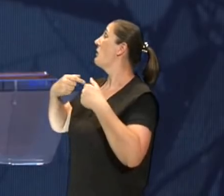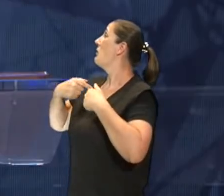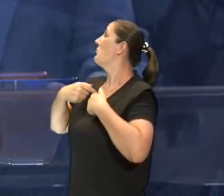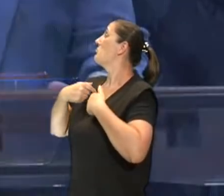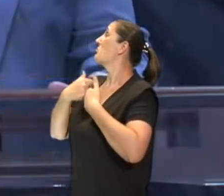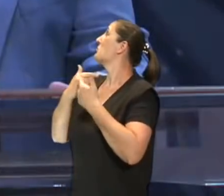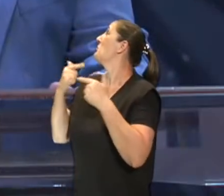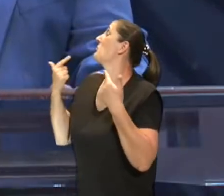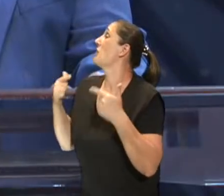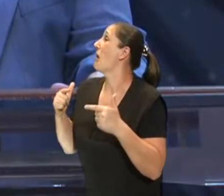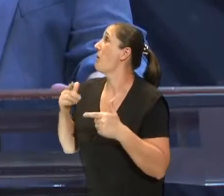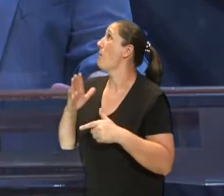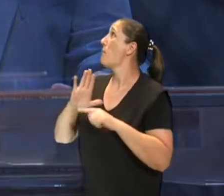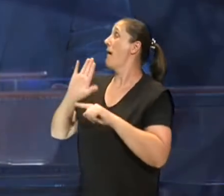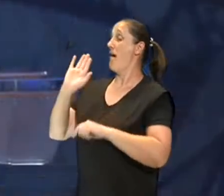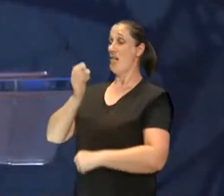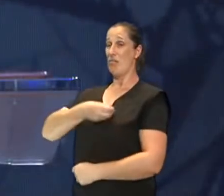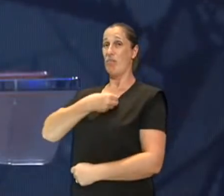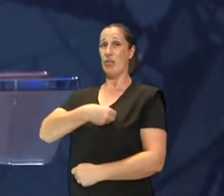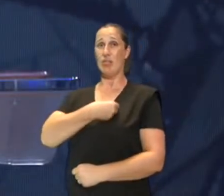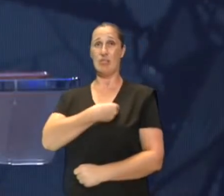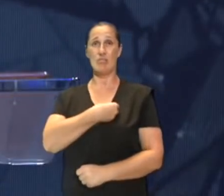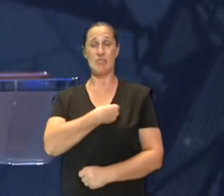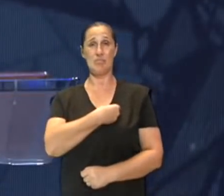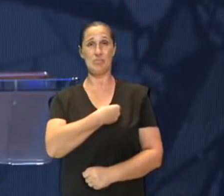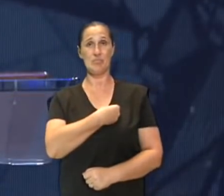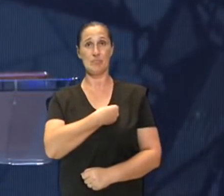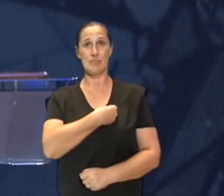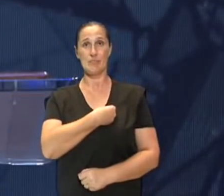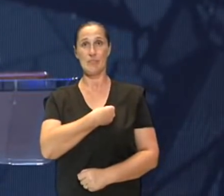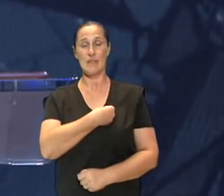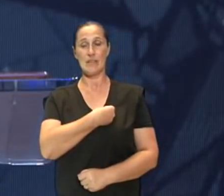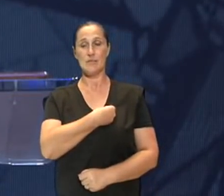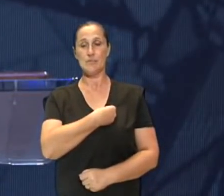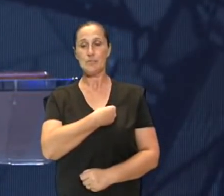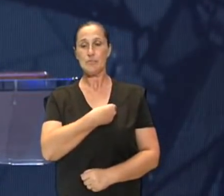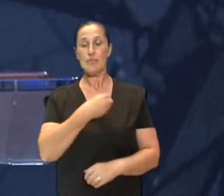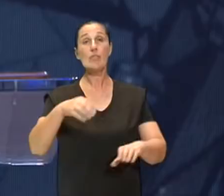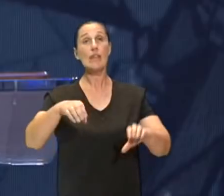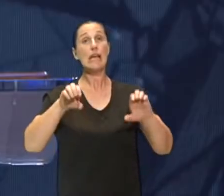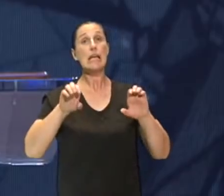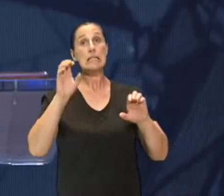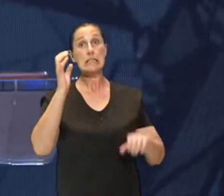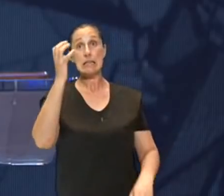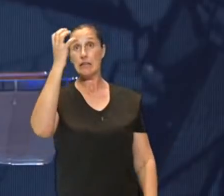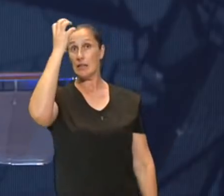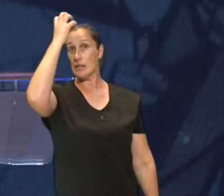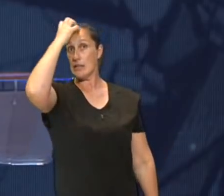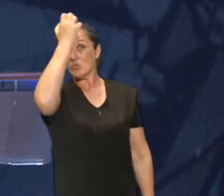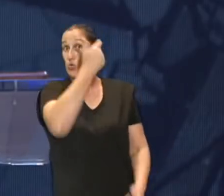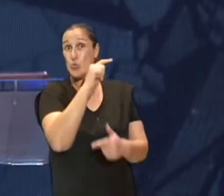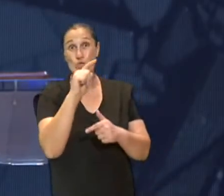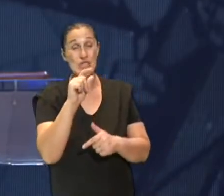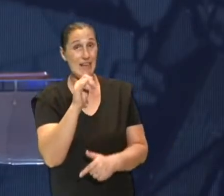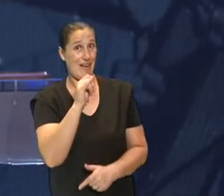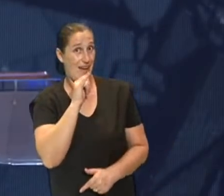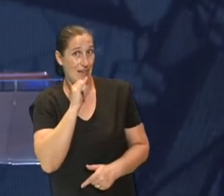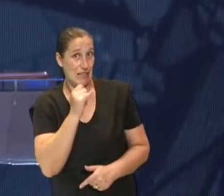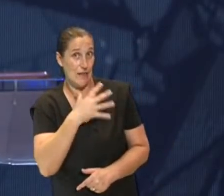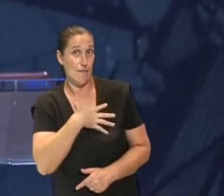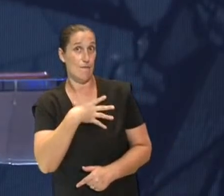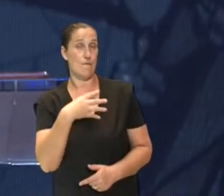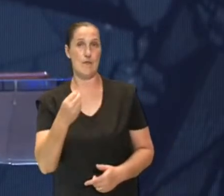anos. E o pior é que, nessa época, Ezequias não tinha filhos, e não